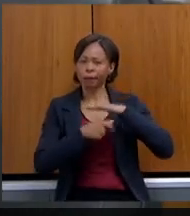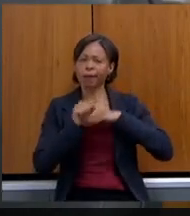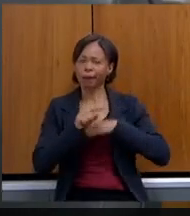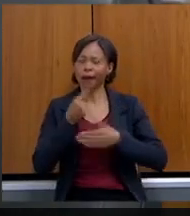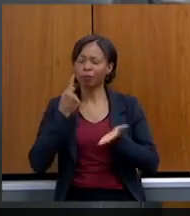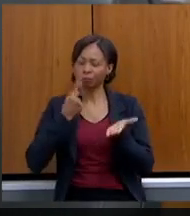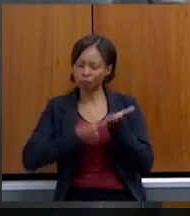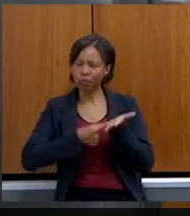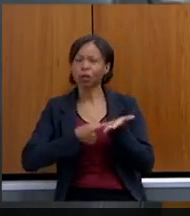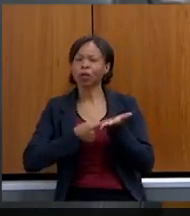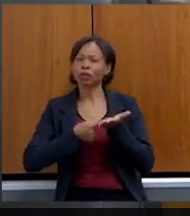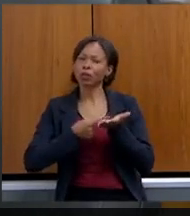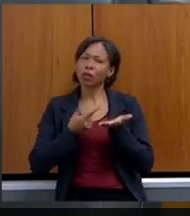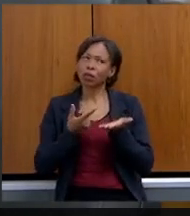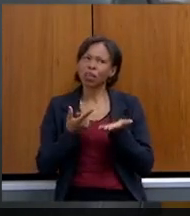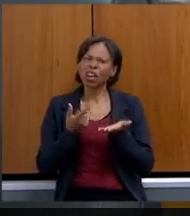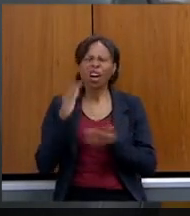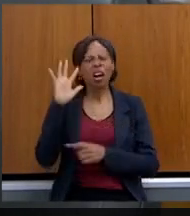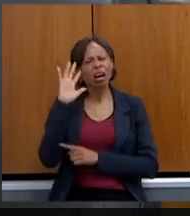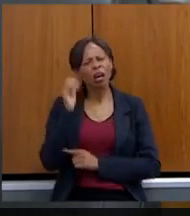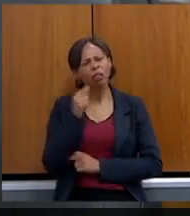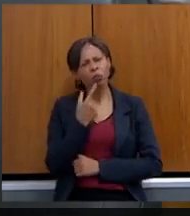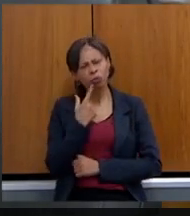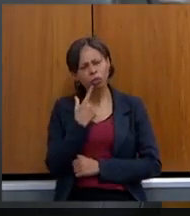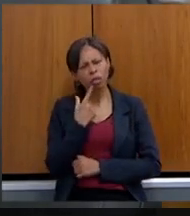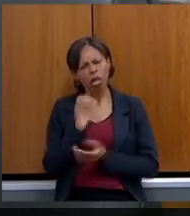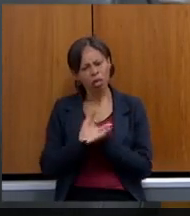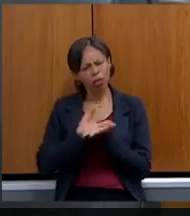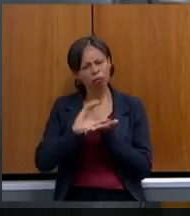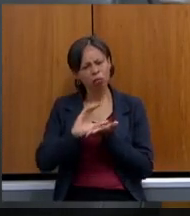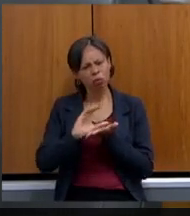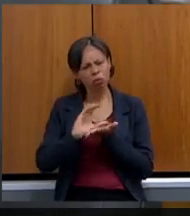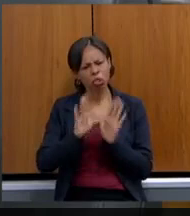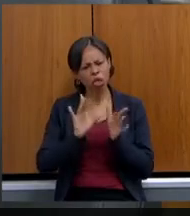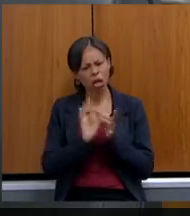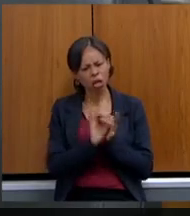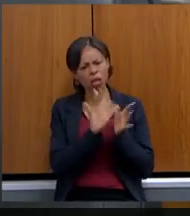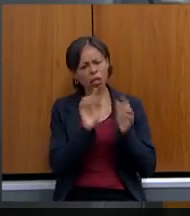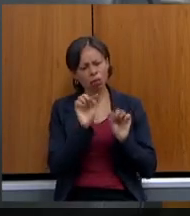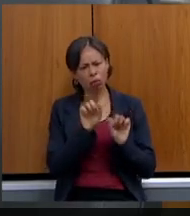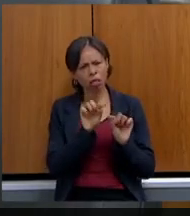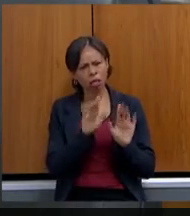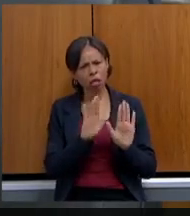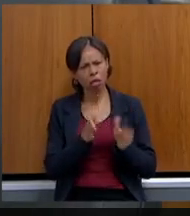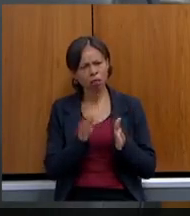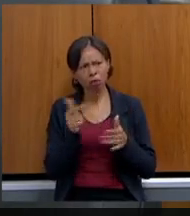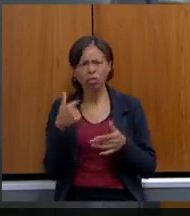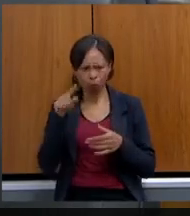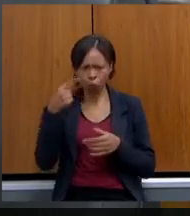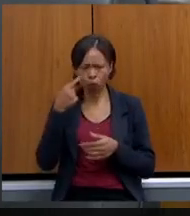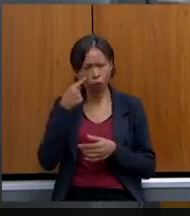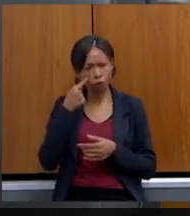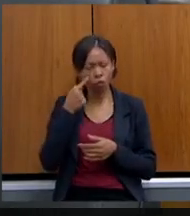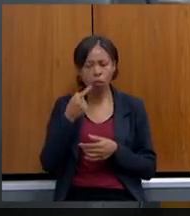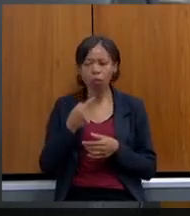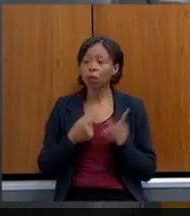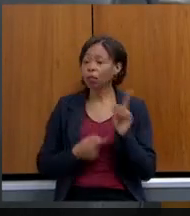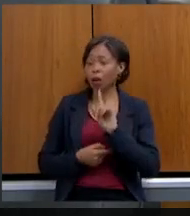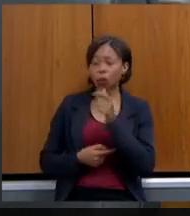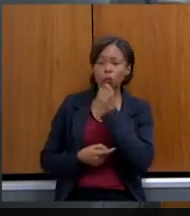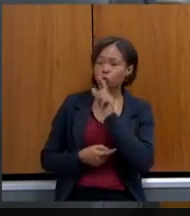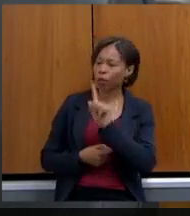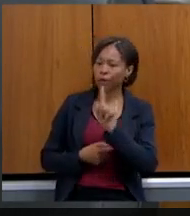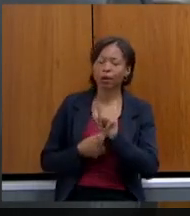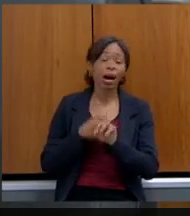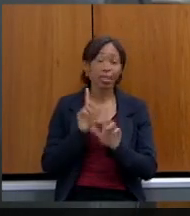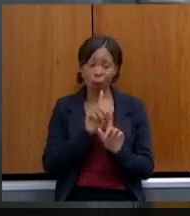todo o processo de Salvo engano esse recurso até já foi disponibilizado para eles mas eu vou verificar direitinho Se não está dentro daquele